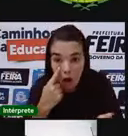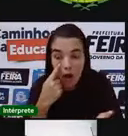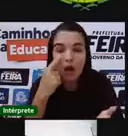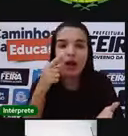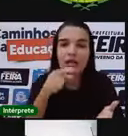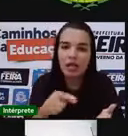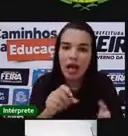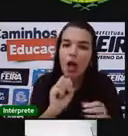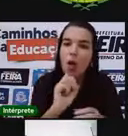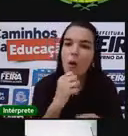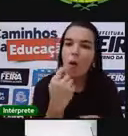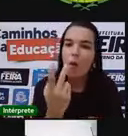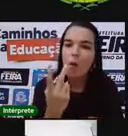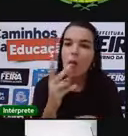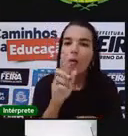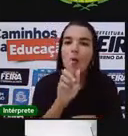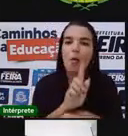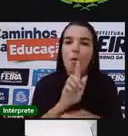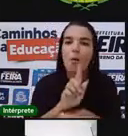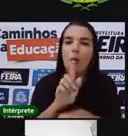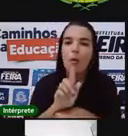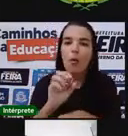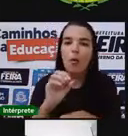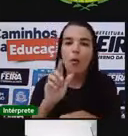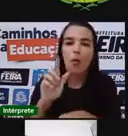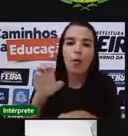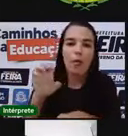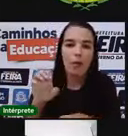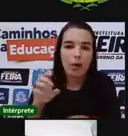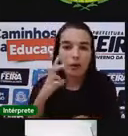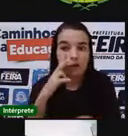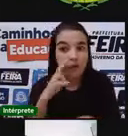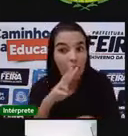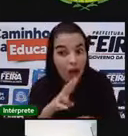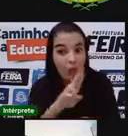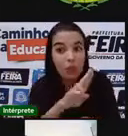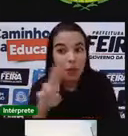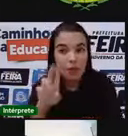mas você chega ali e procura o que é equidade. Aí você escreve